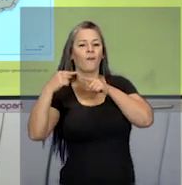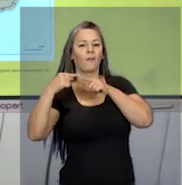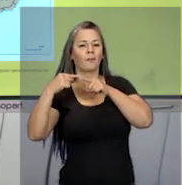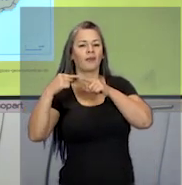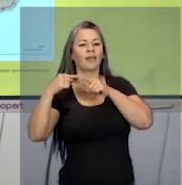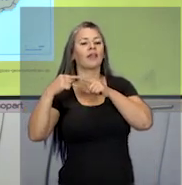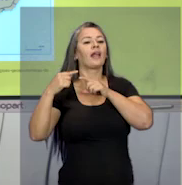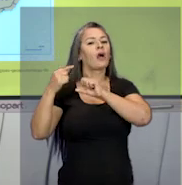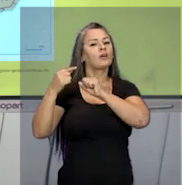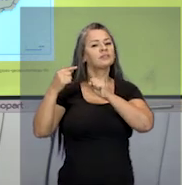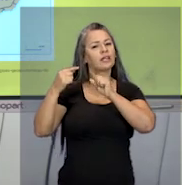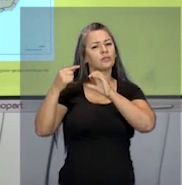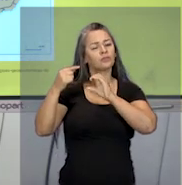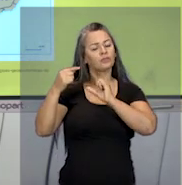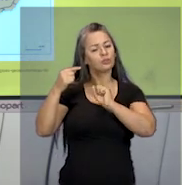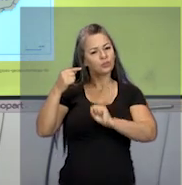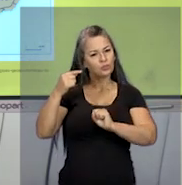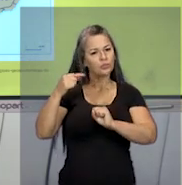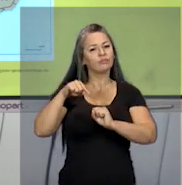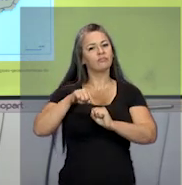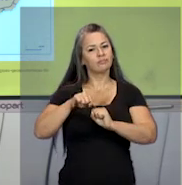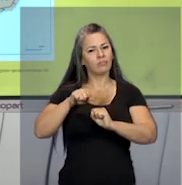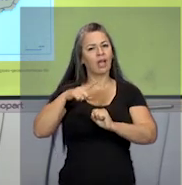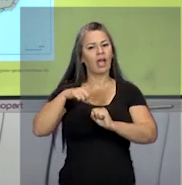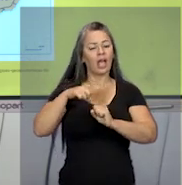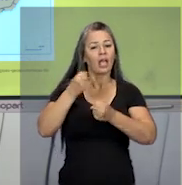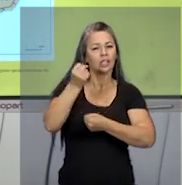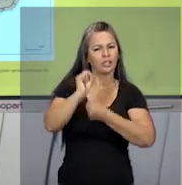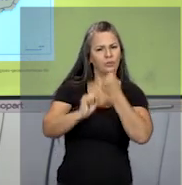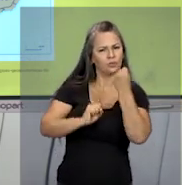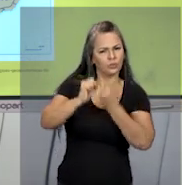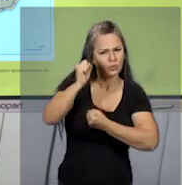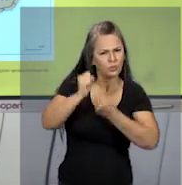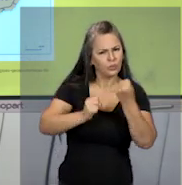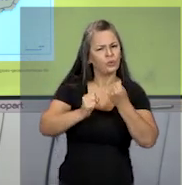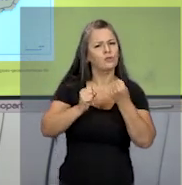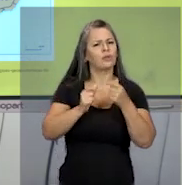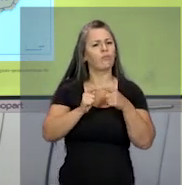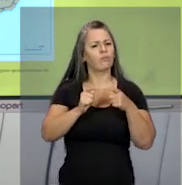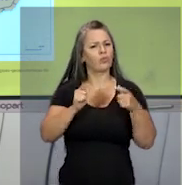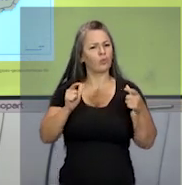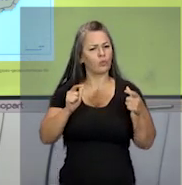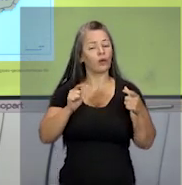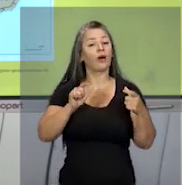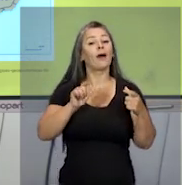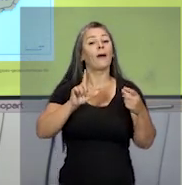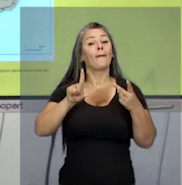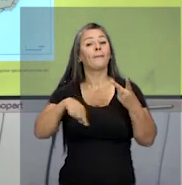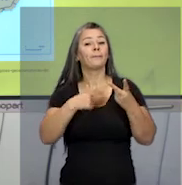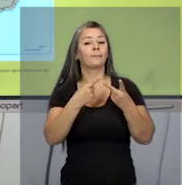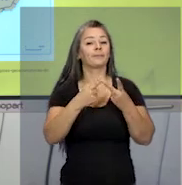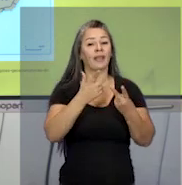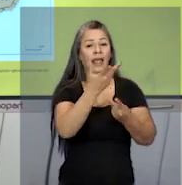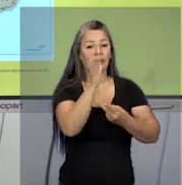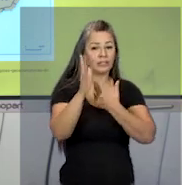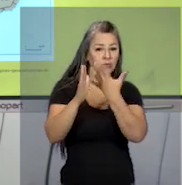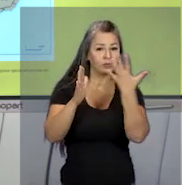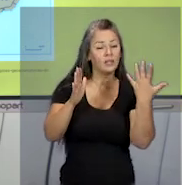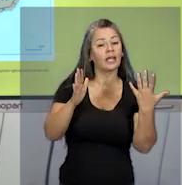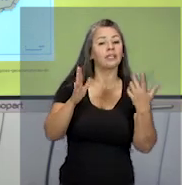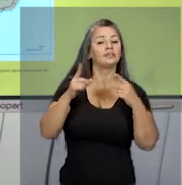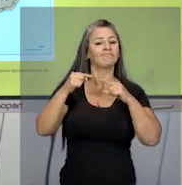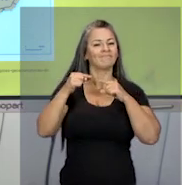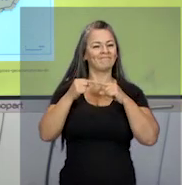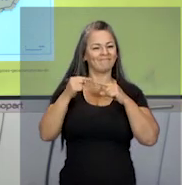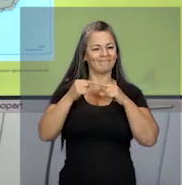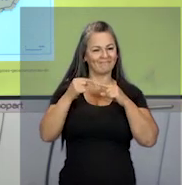essas características industriais, né, uma região mais industrializada, a questão natural também, ambiental, muito semelhante. Por isso